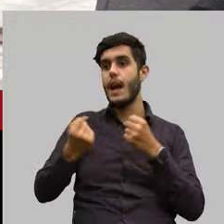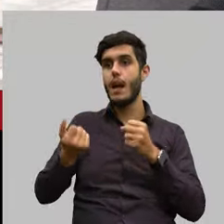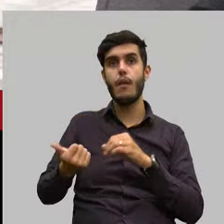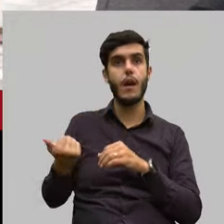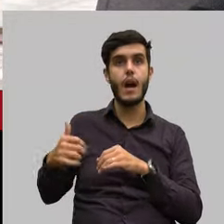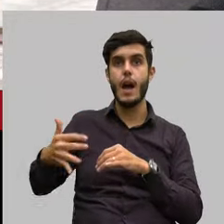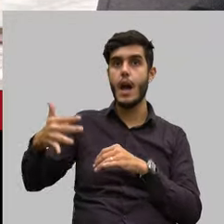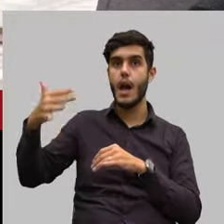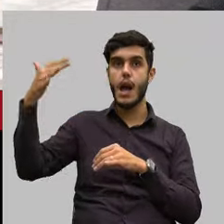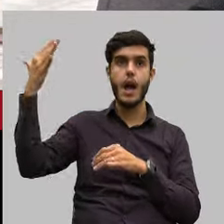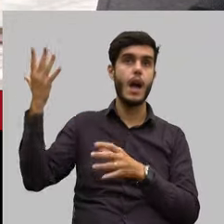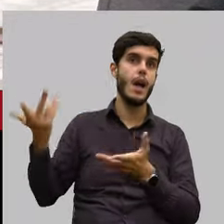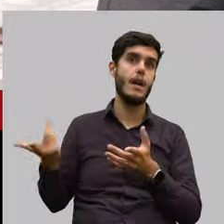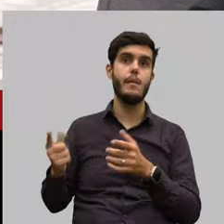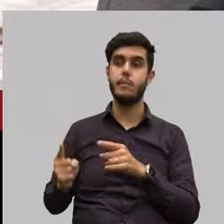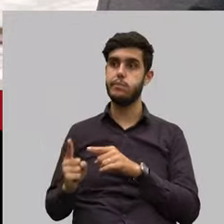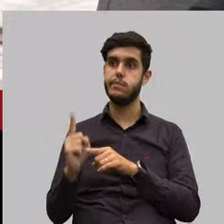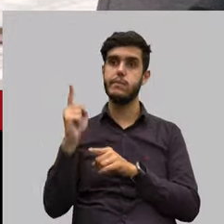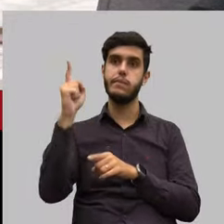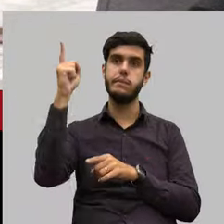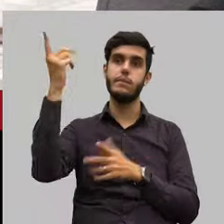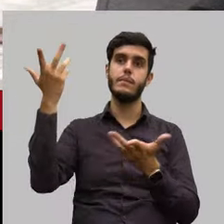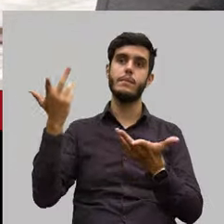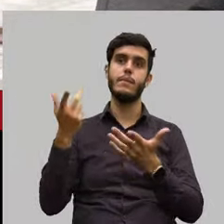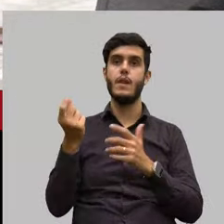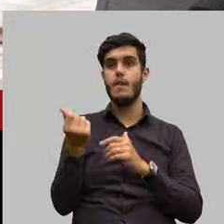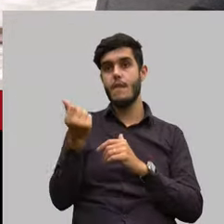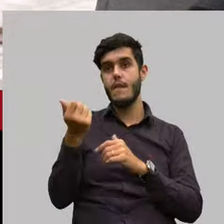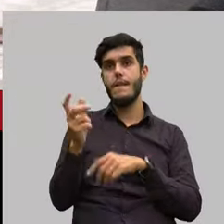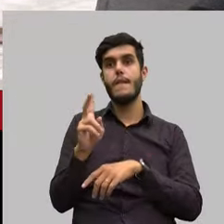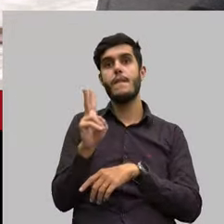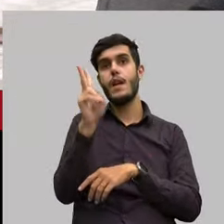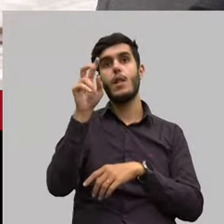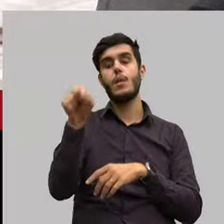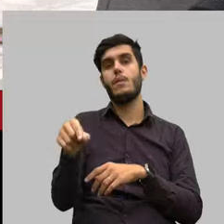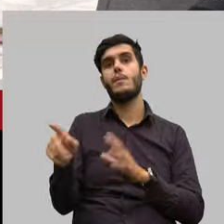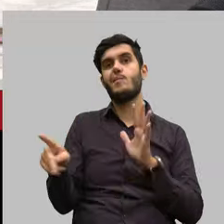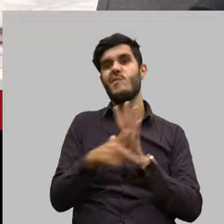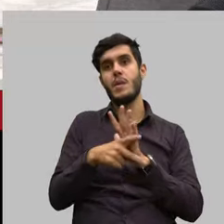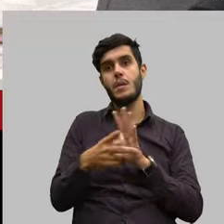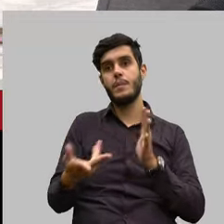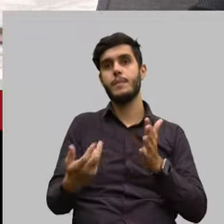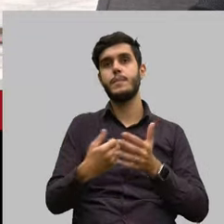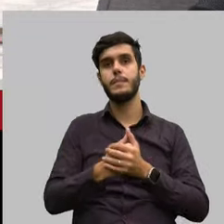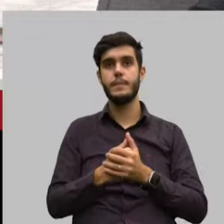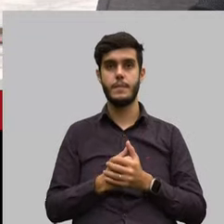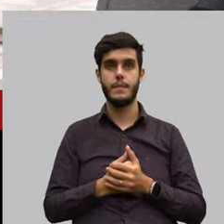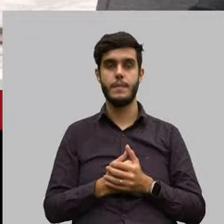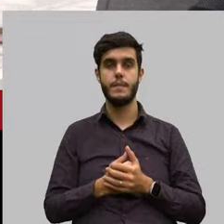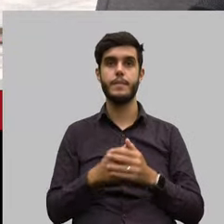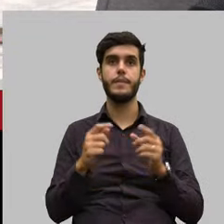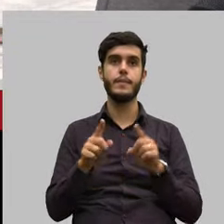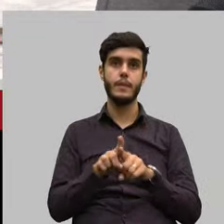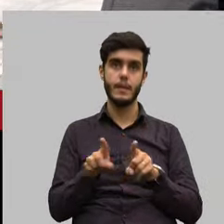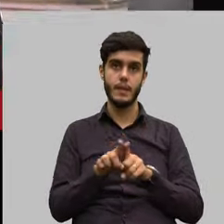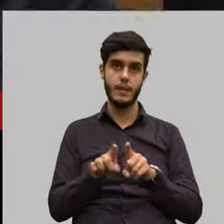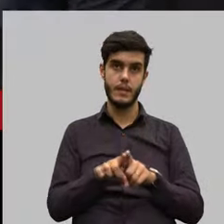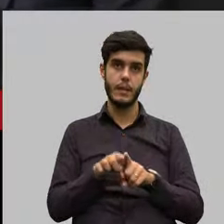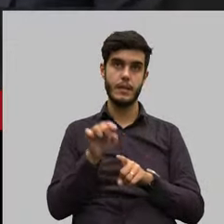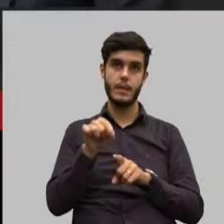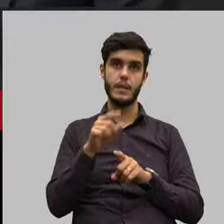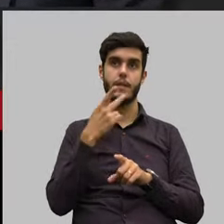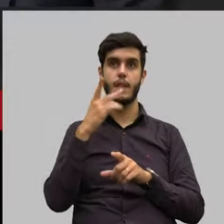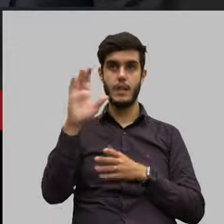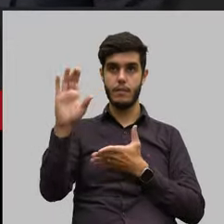tiveram realmente um aumento muito grande da su da do seu valor de mercado eh destacar aqui também né já que a gente tá falando de